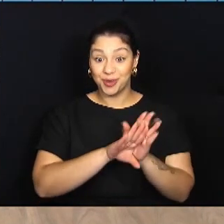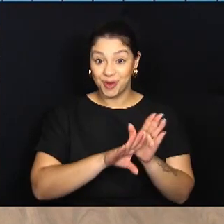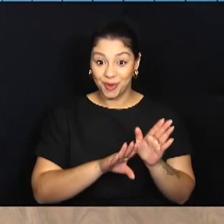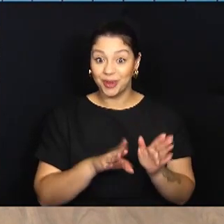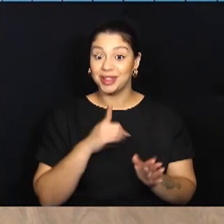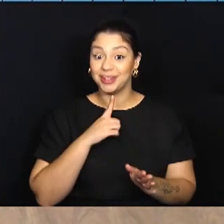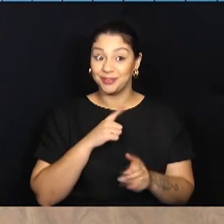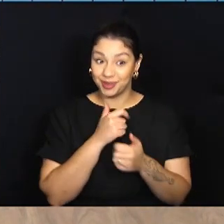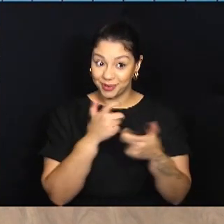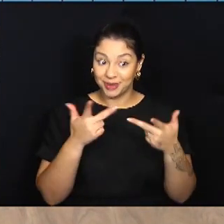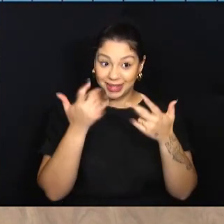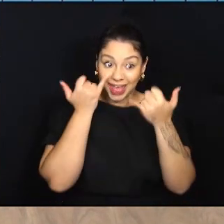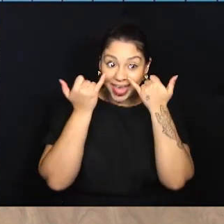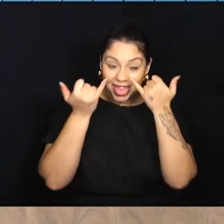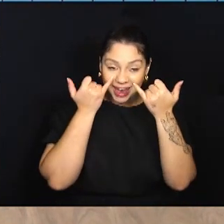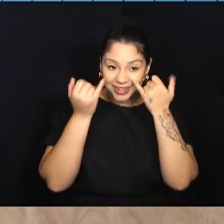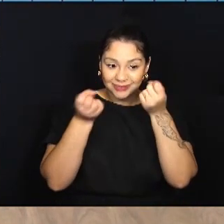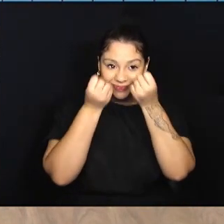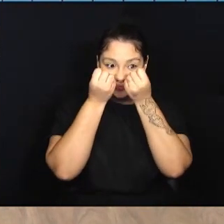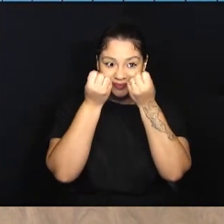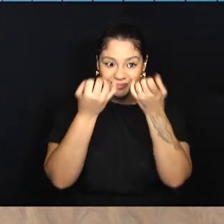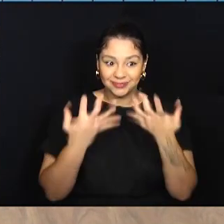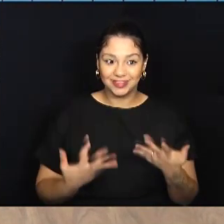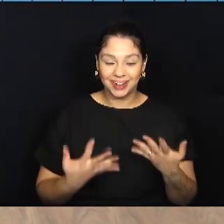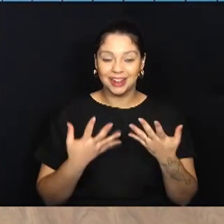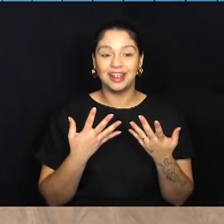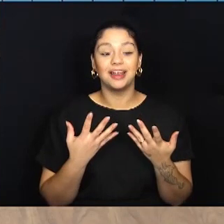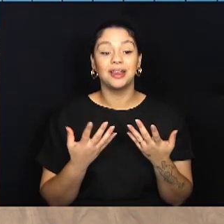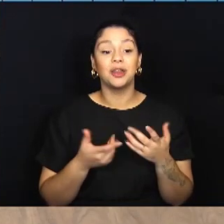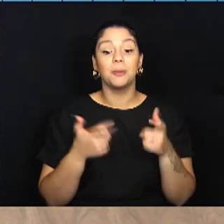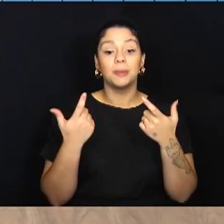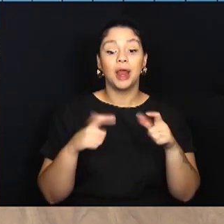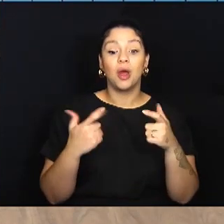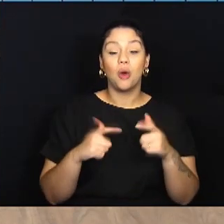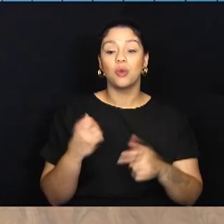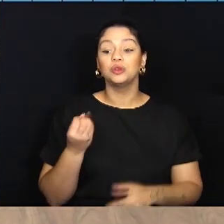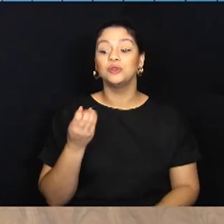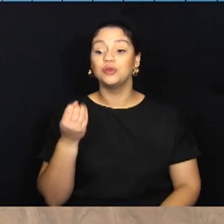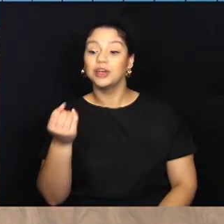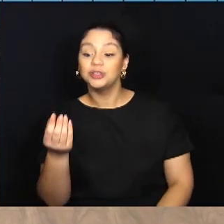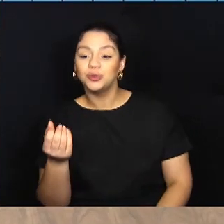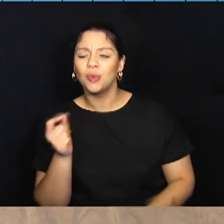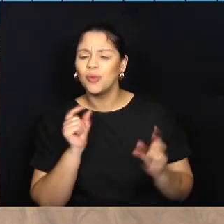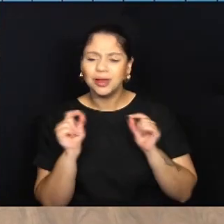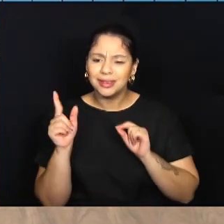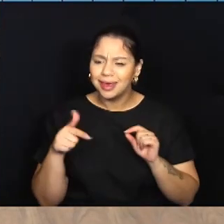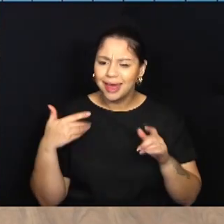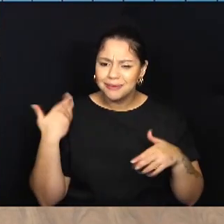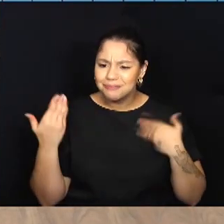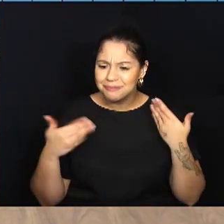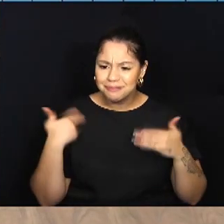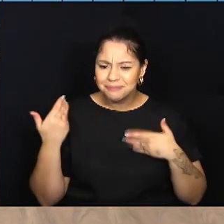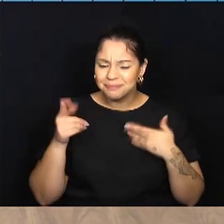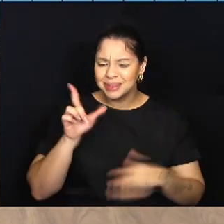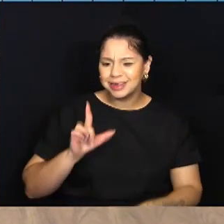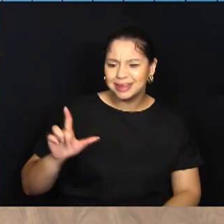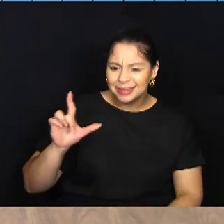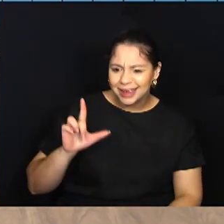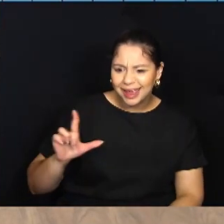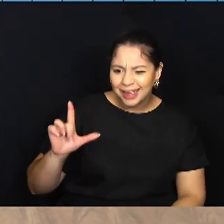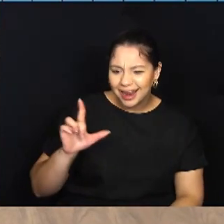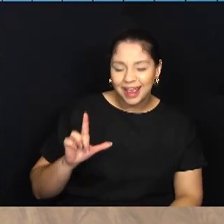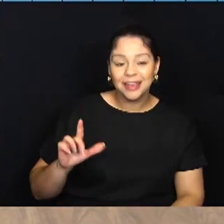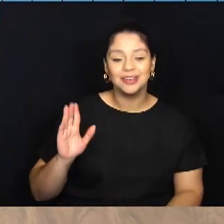tudo fresquinho, tá na memória. Vai contar pra gente para onde eles foram, o que é essa expedição literária. Você já tá vendo